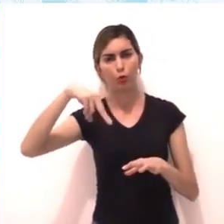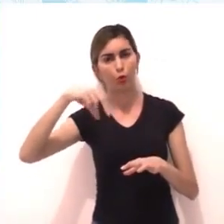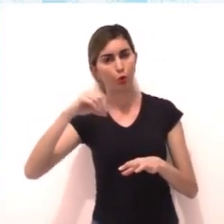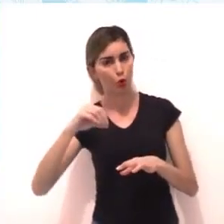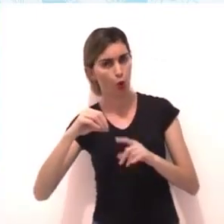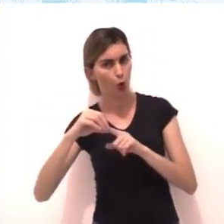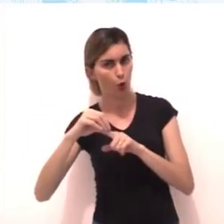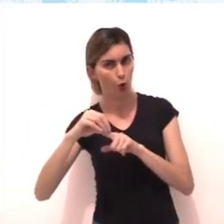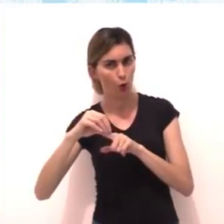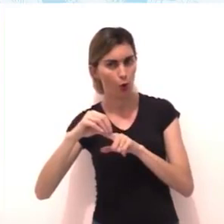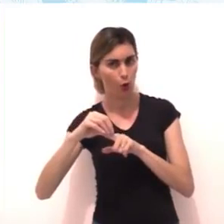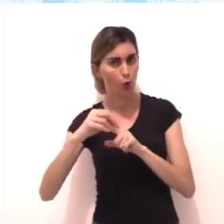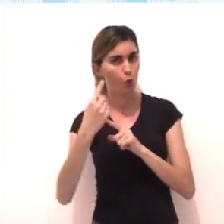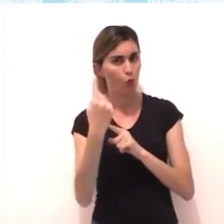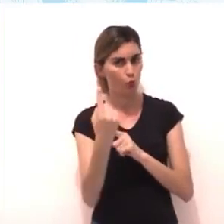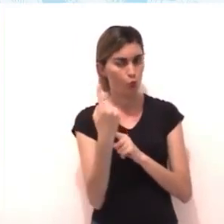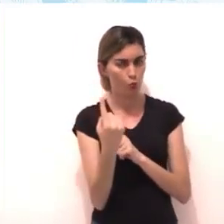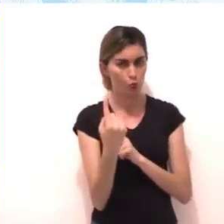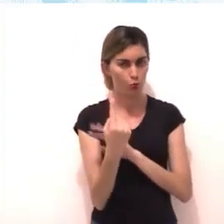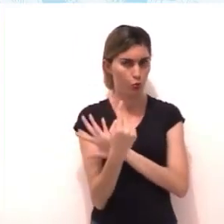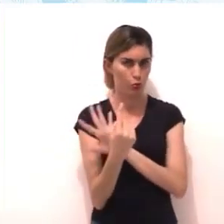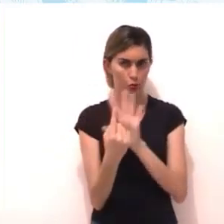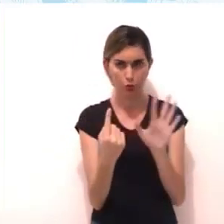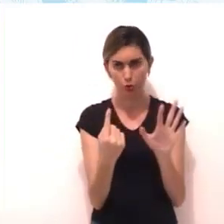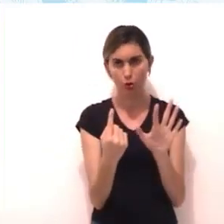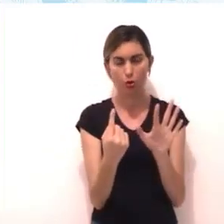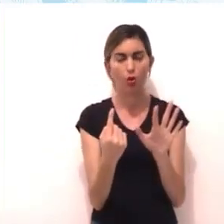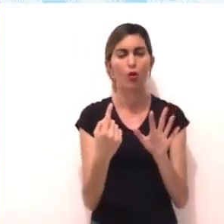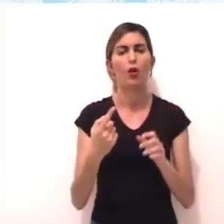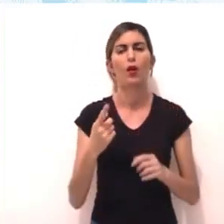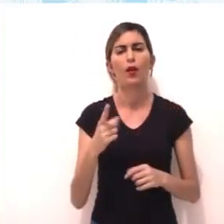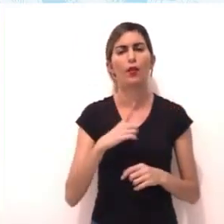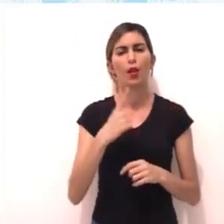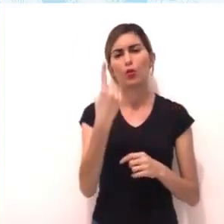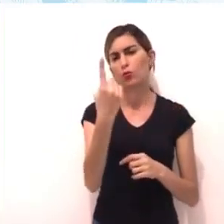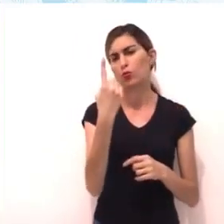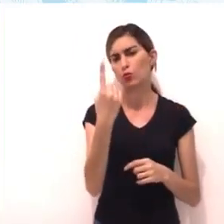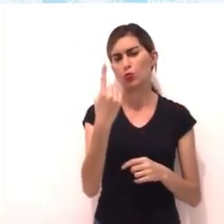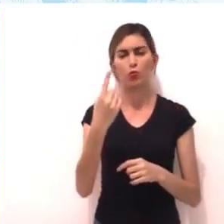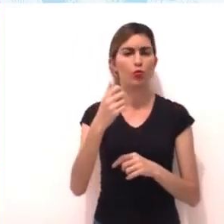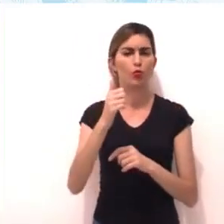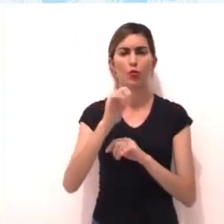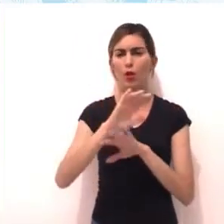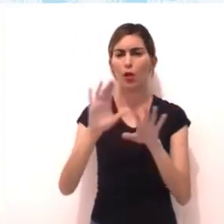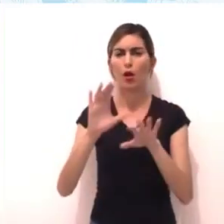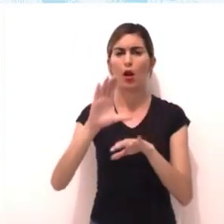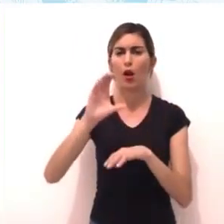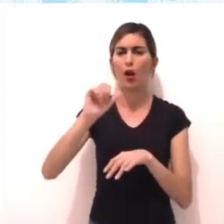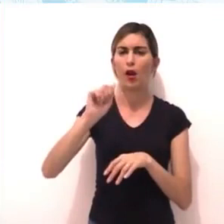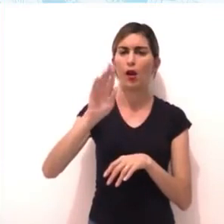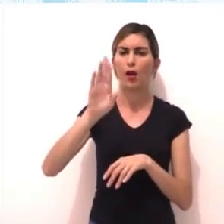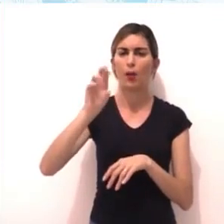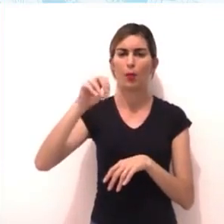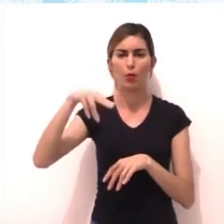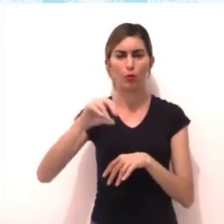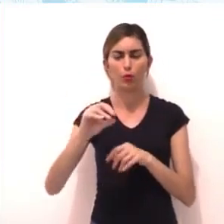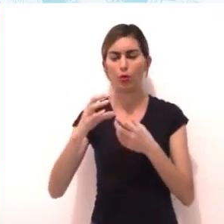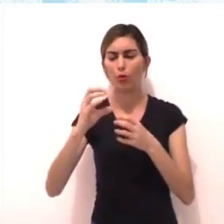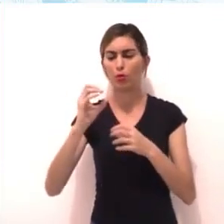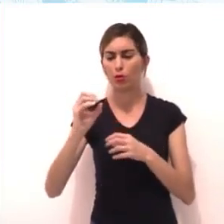quer dizer um. Então, no monóxido de carbono tem apenas um carbono. Então, essa molécula